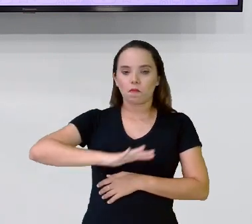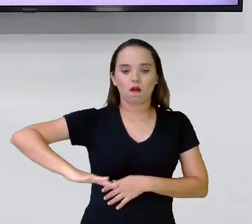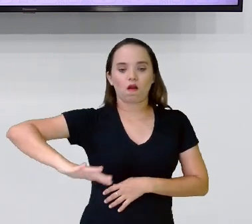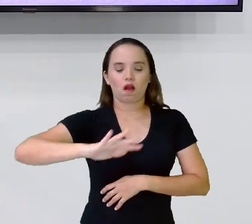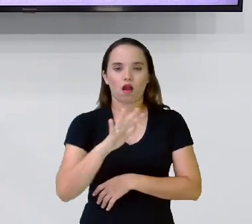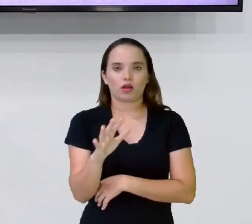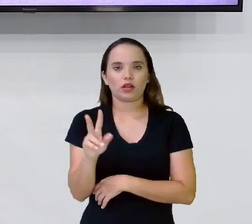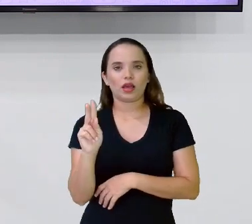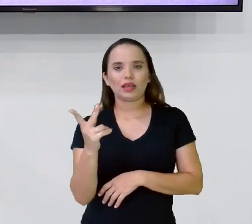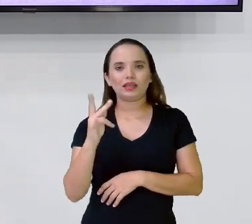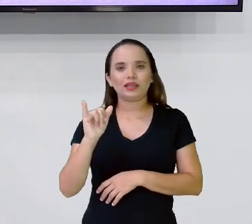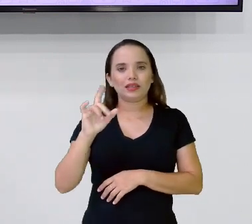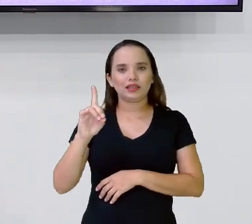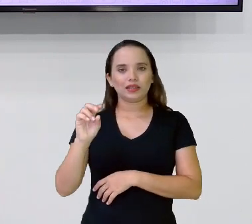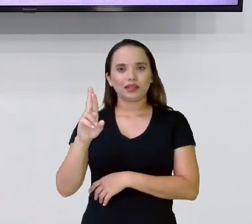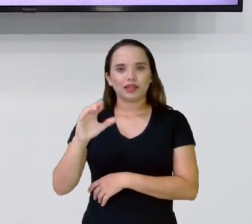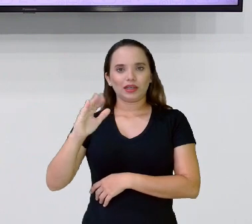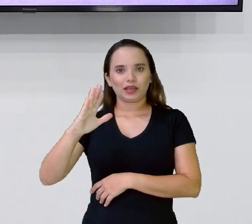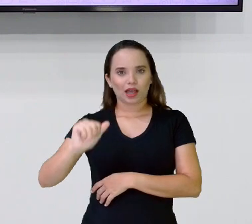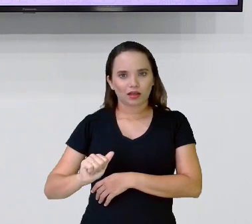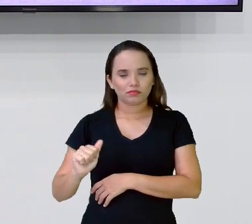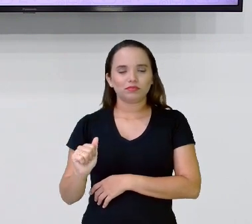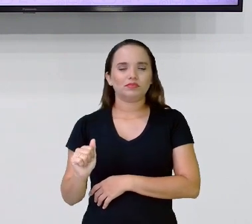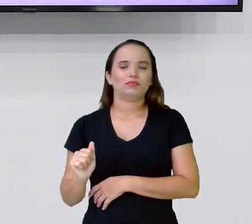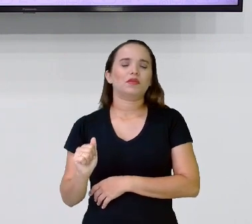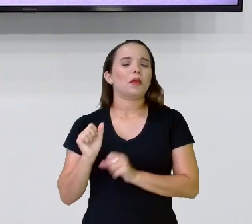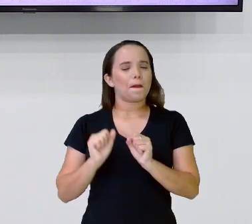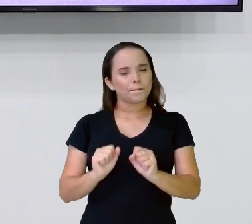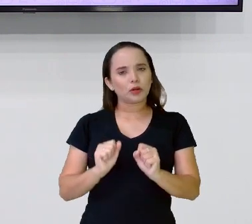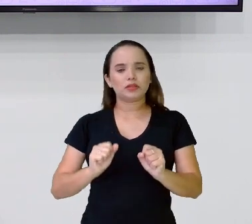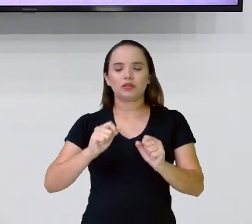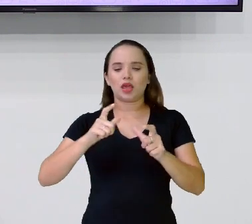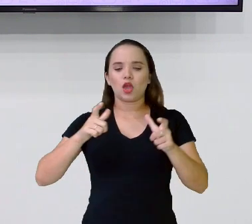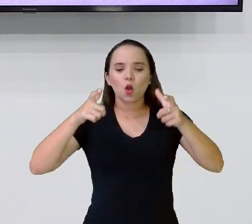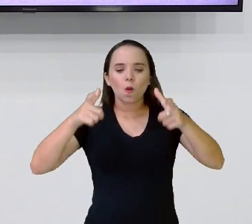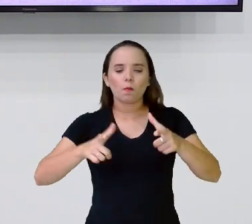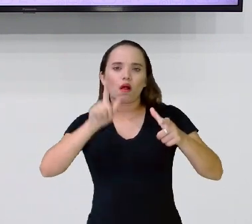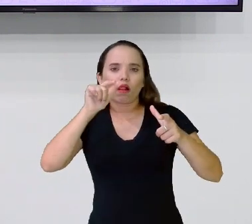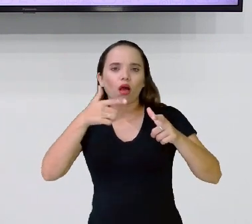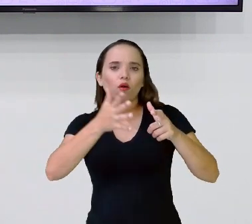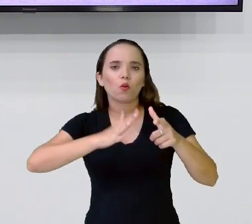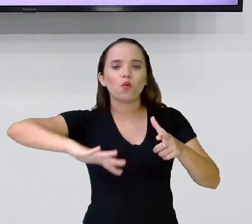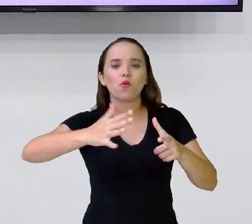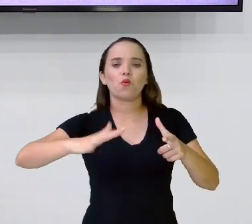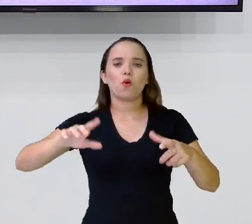ser uma lagoa, pode ser o mar, pode ser, né, uma